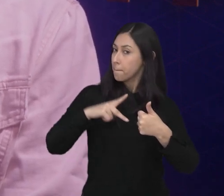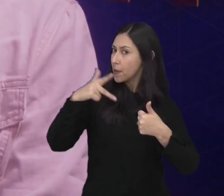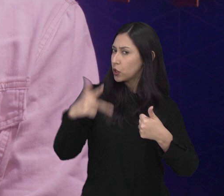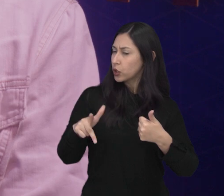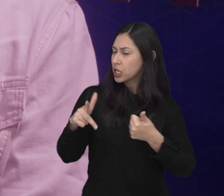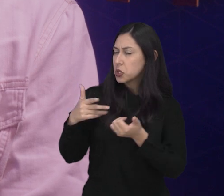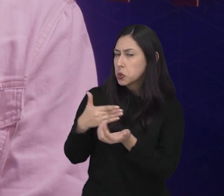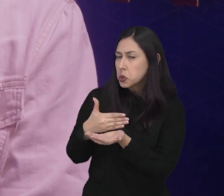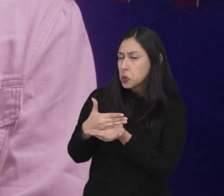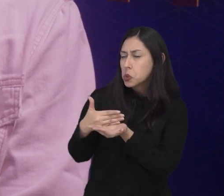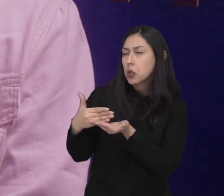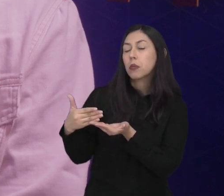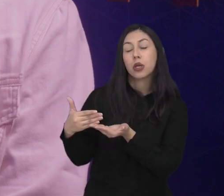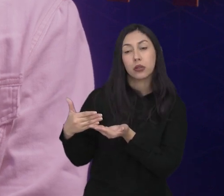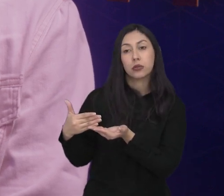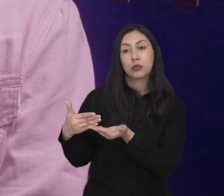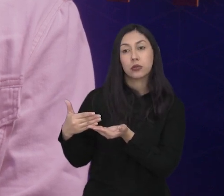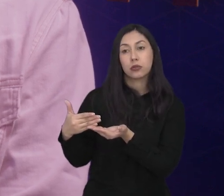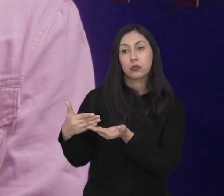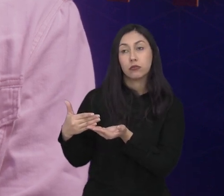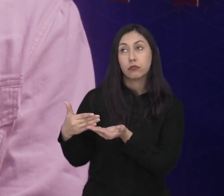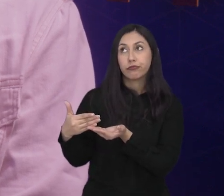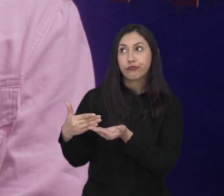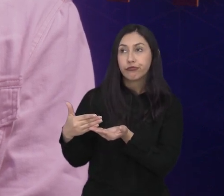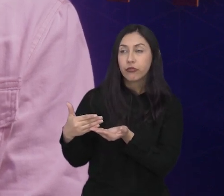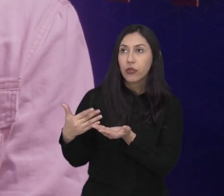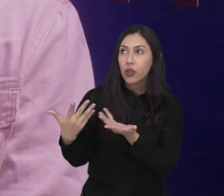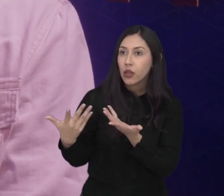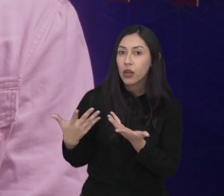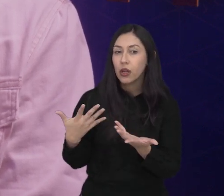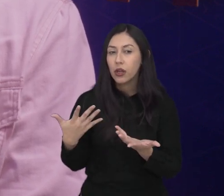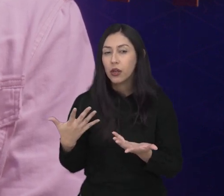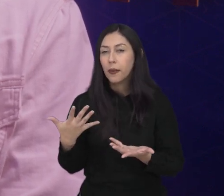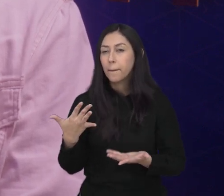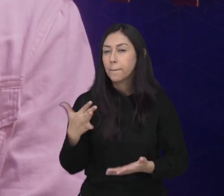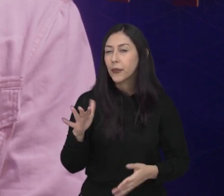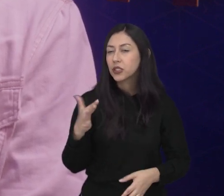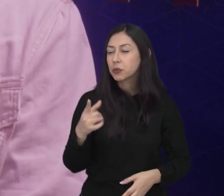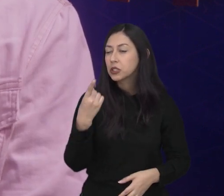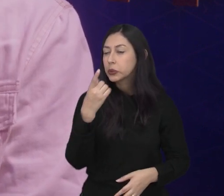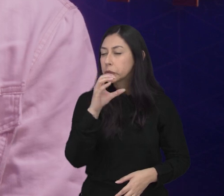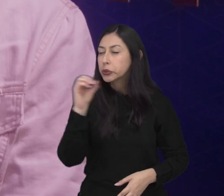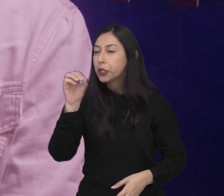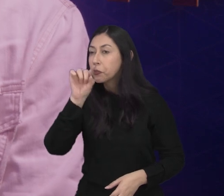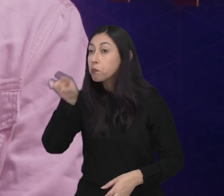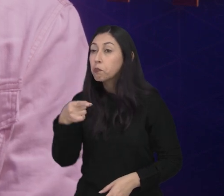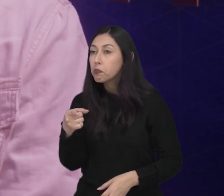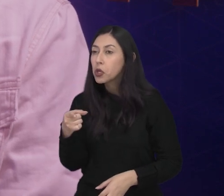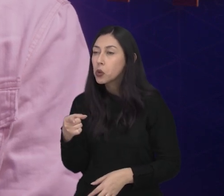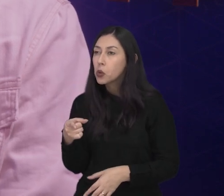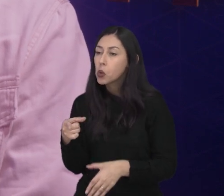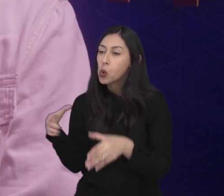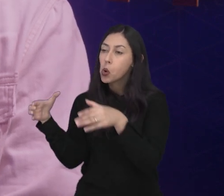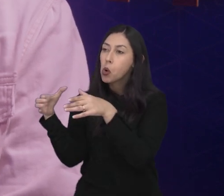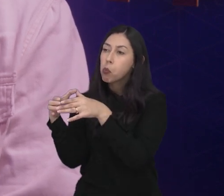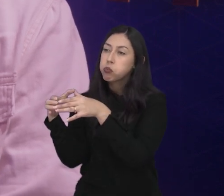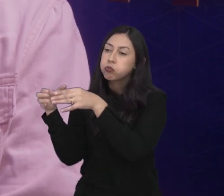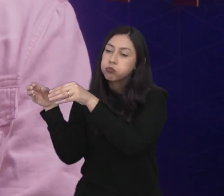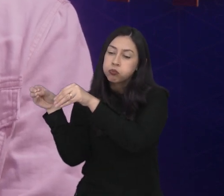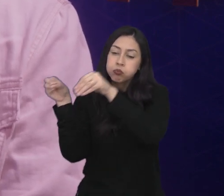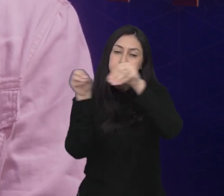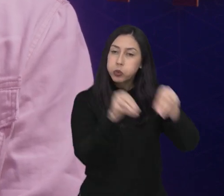Os portugueses, nos primeiros séculos, eles vinham com mais ou menos 100 mil portugueses